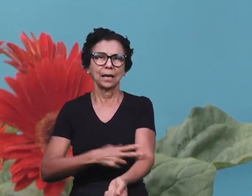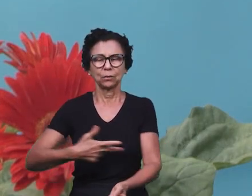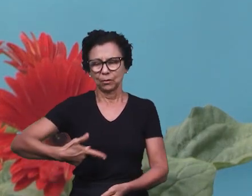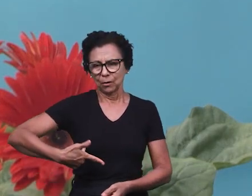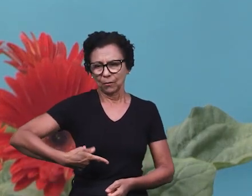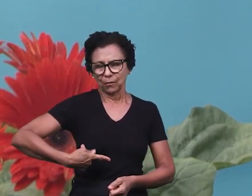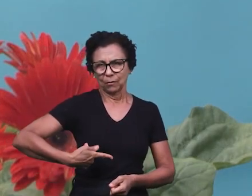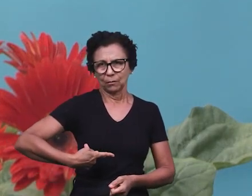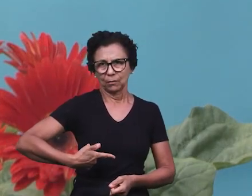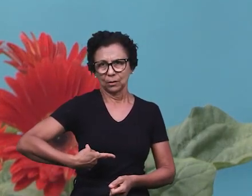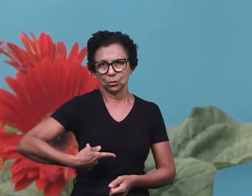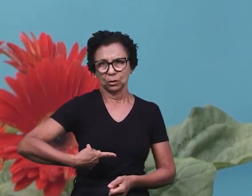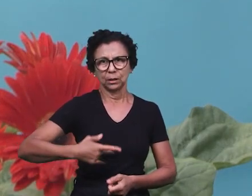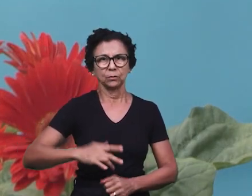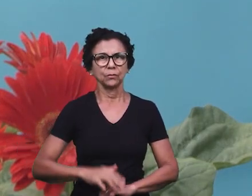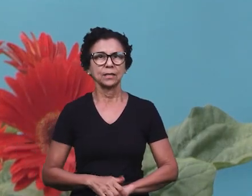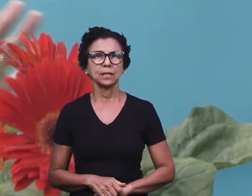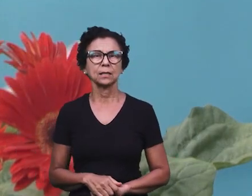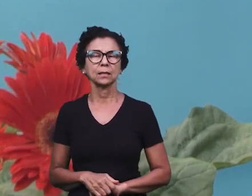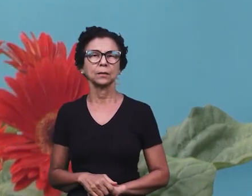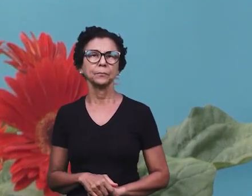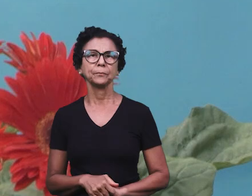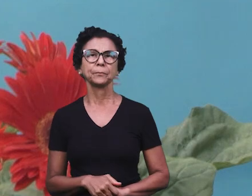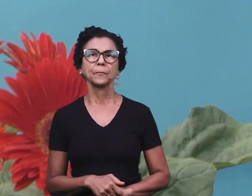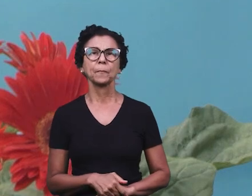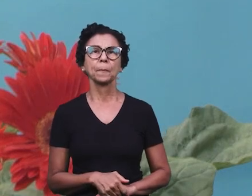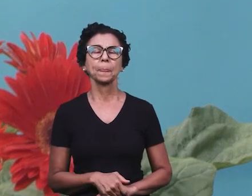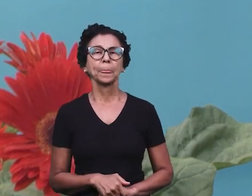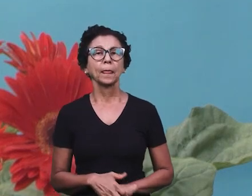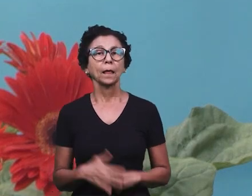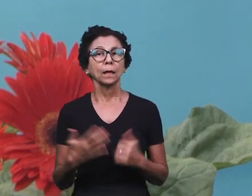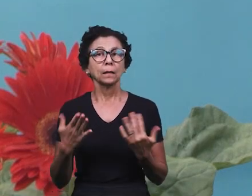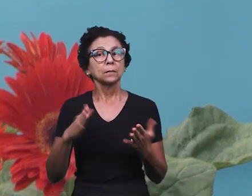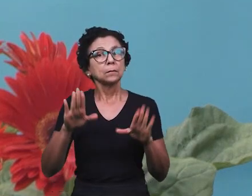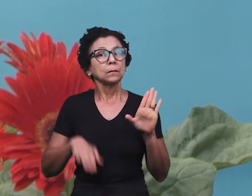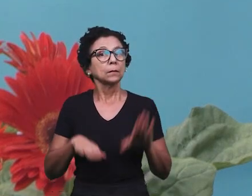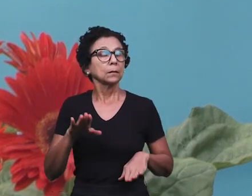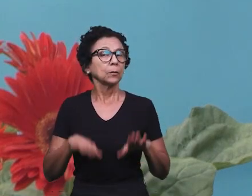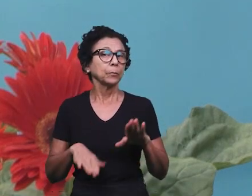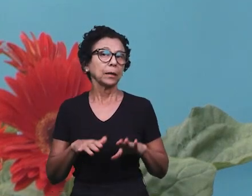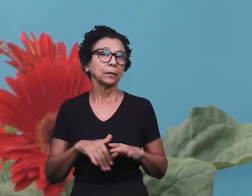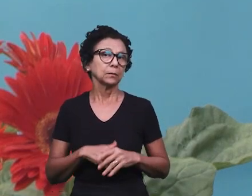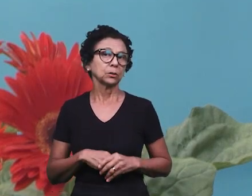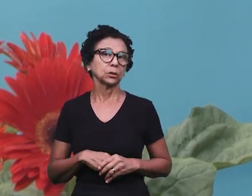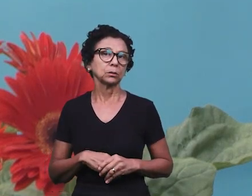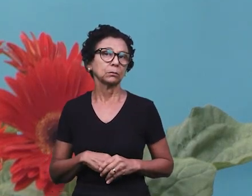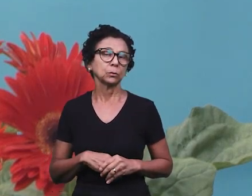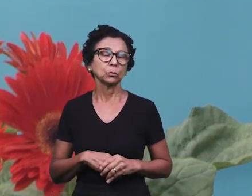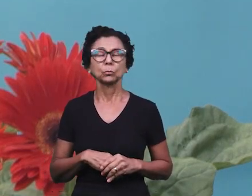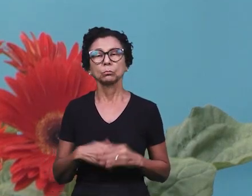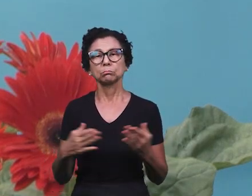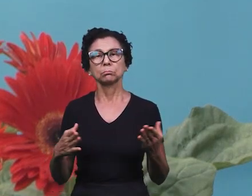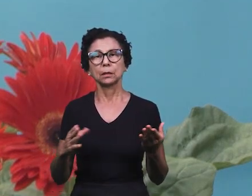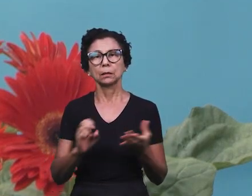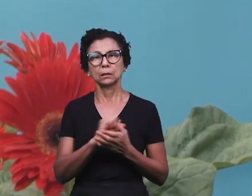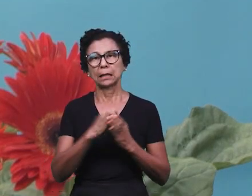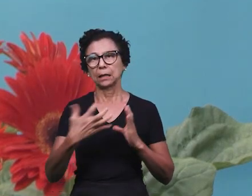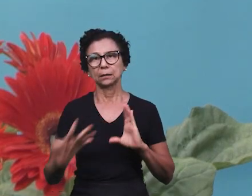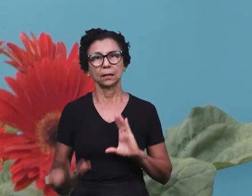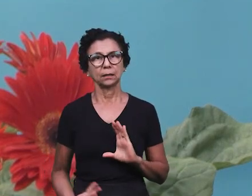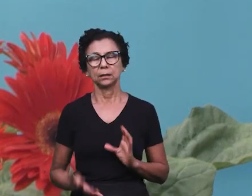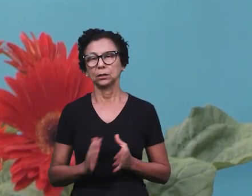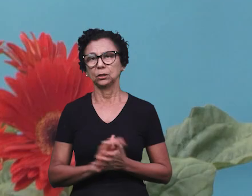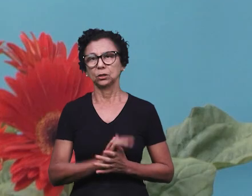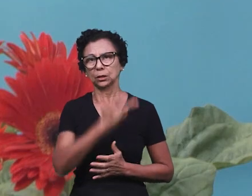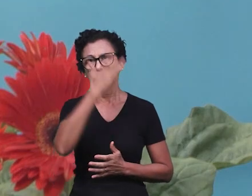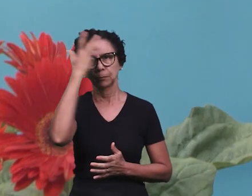tratamento já é com a insulina. Aí são vários tipos de insulina de acordo com o perfil do paciente, de acordo com a